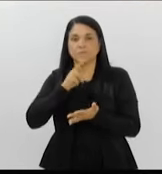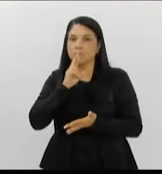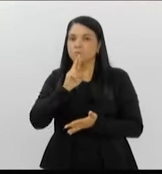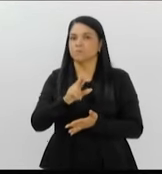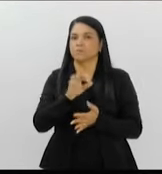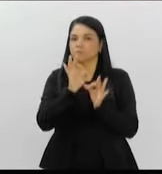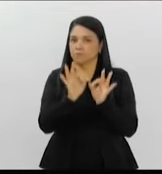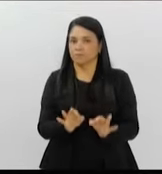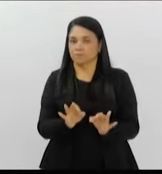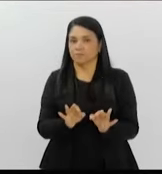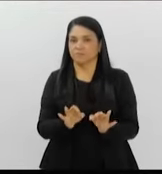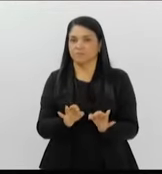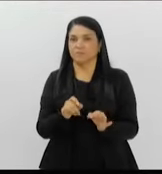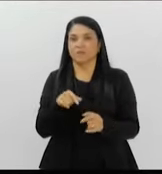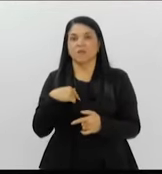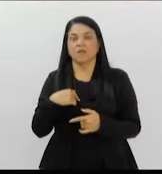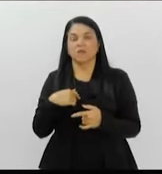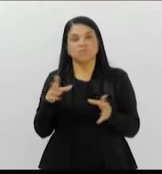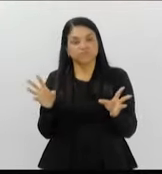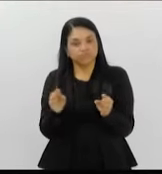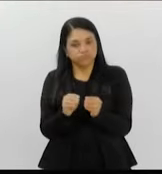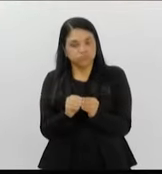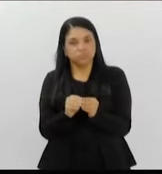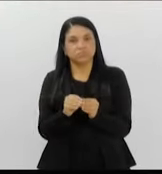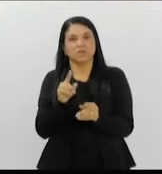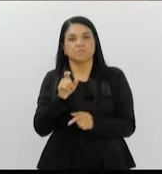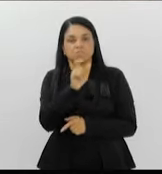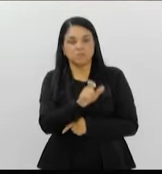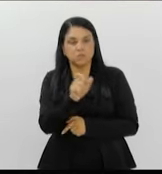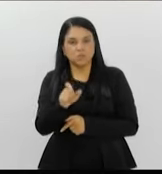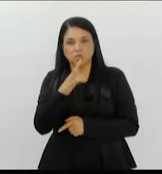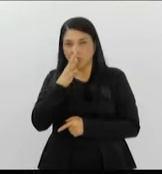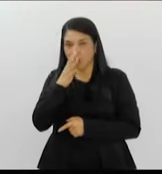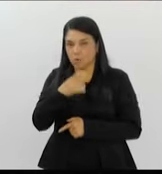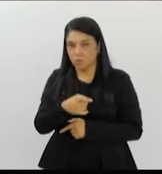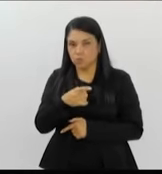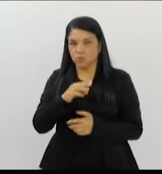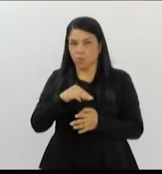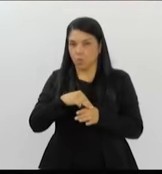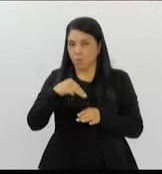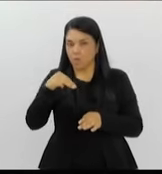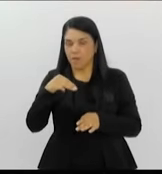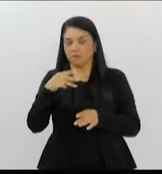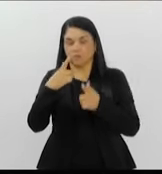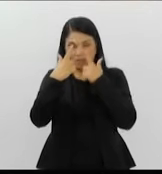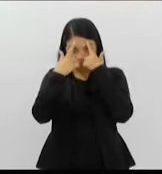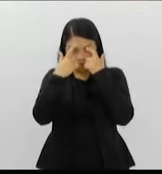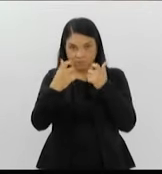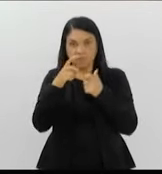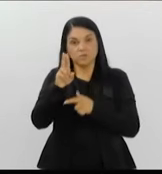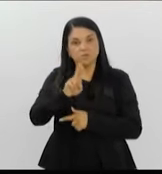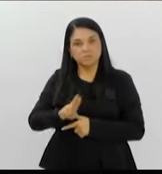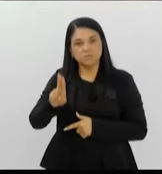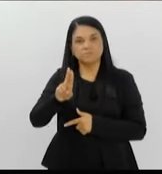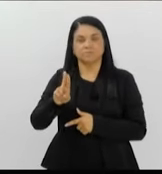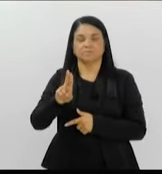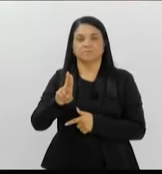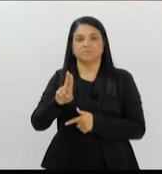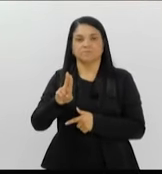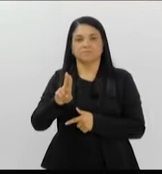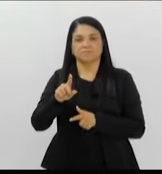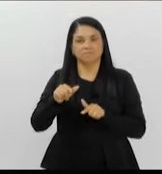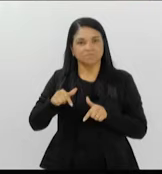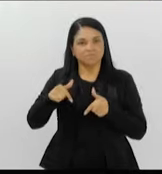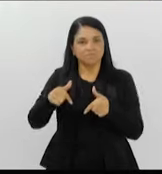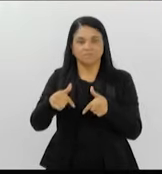reafirmando que aqueles que usam da calúnia como método de atuação, que aqueles que utilizam da violência como método de atuação, não